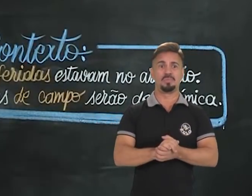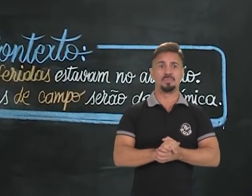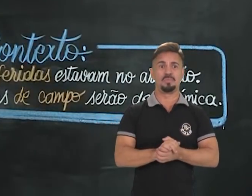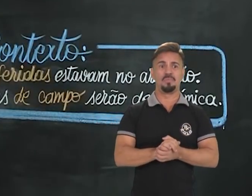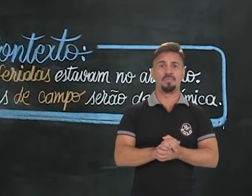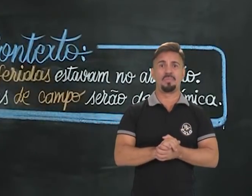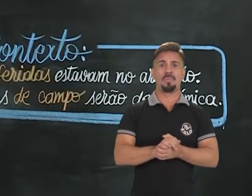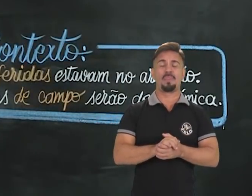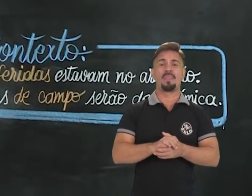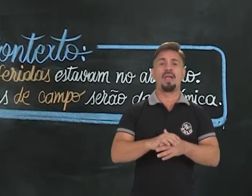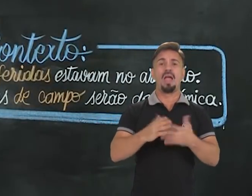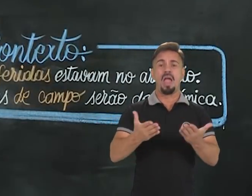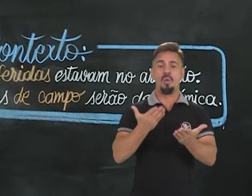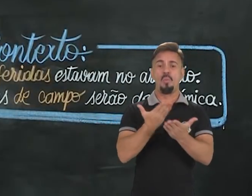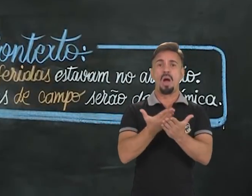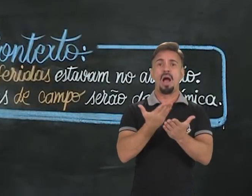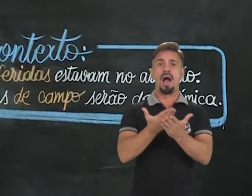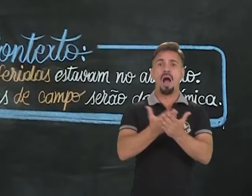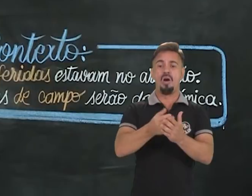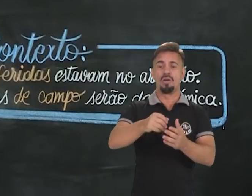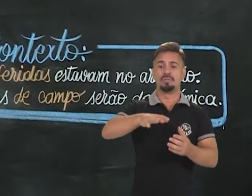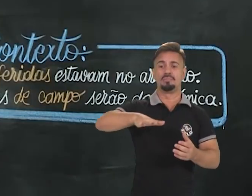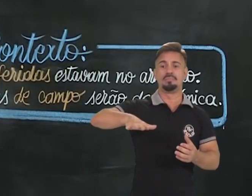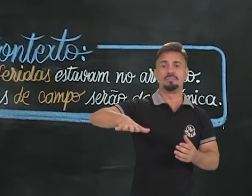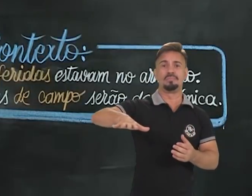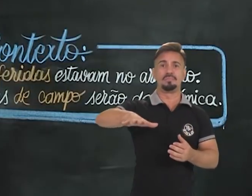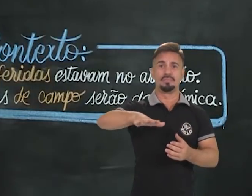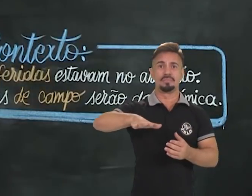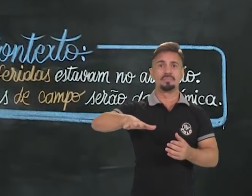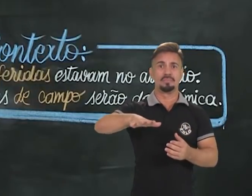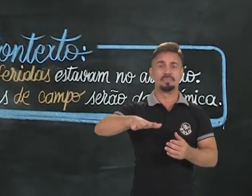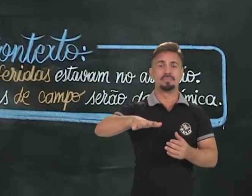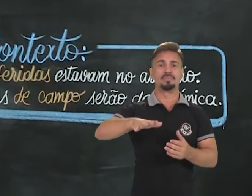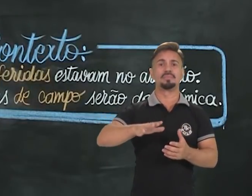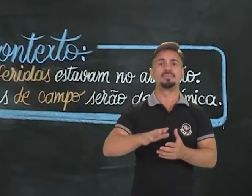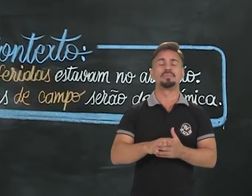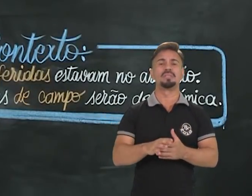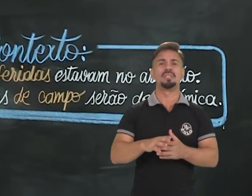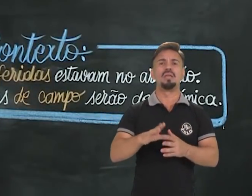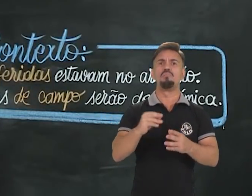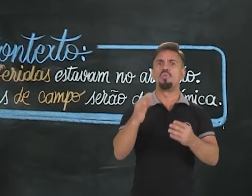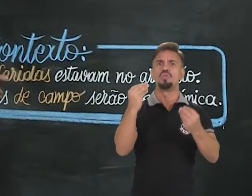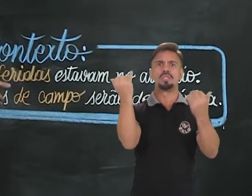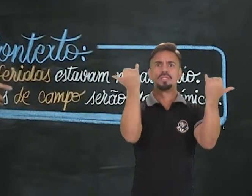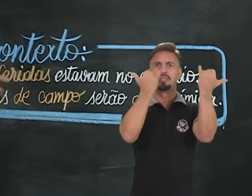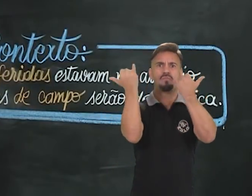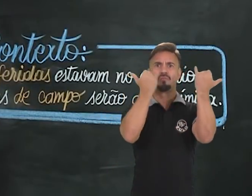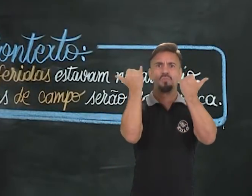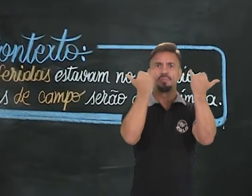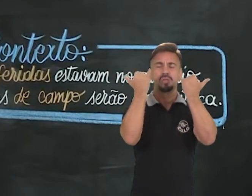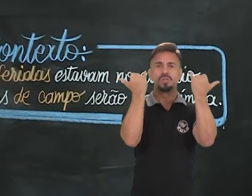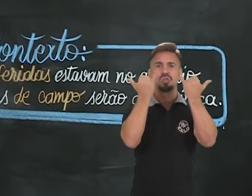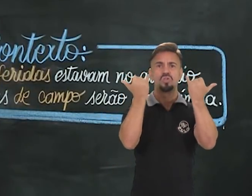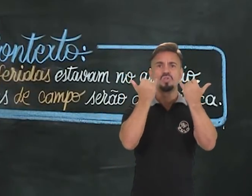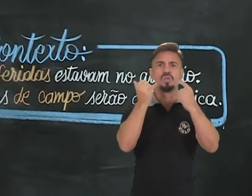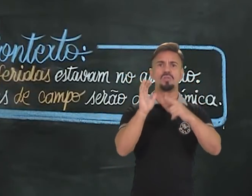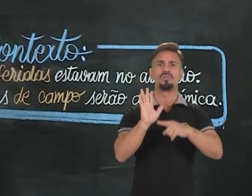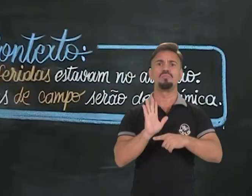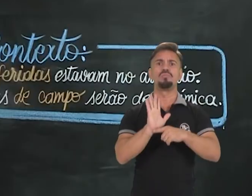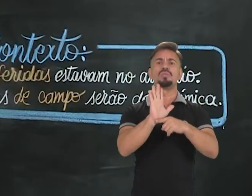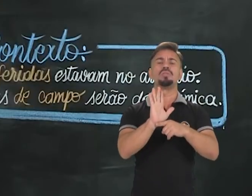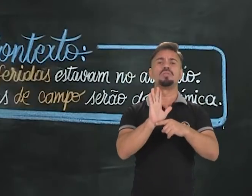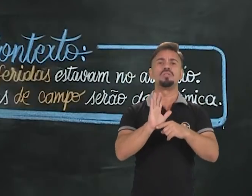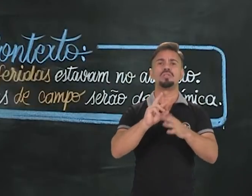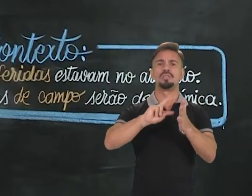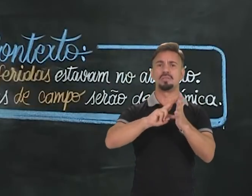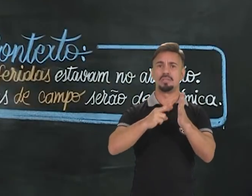Não é qualquer aula, é uma aula de campo. Então, eu tenho várias informações contribuindo para a